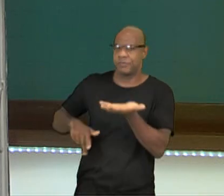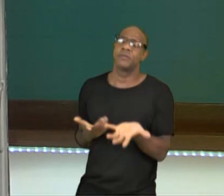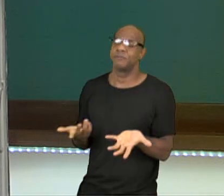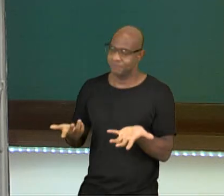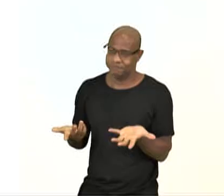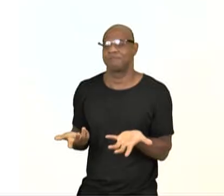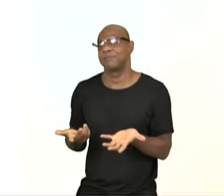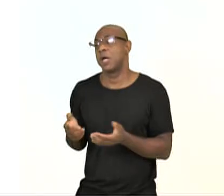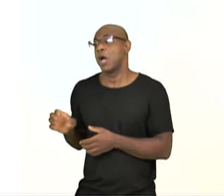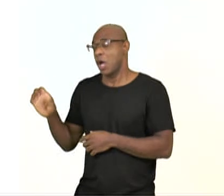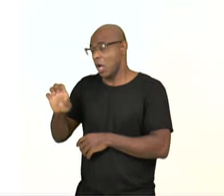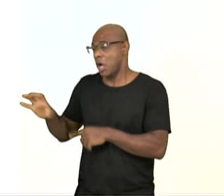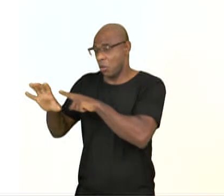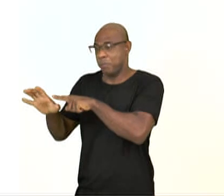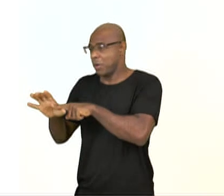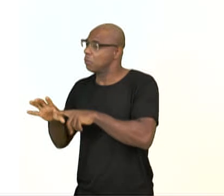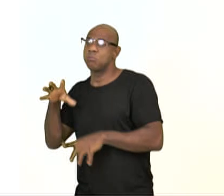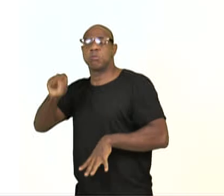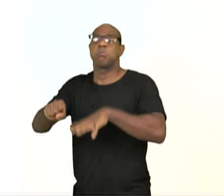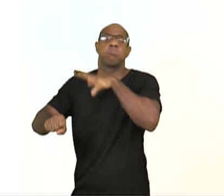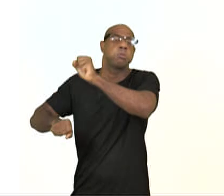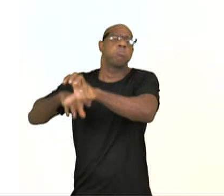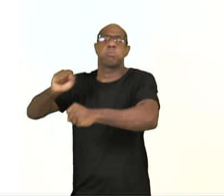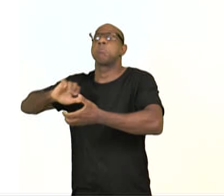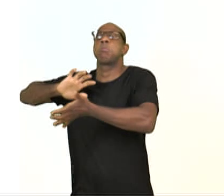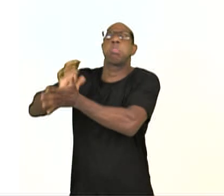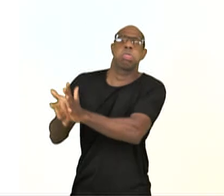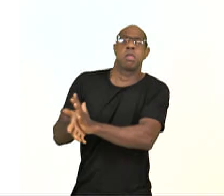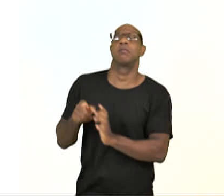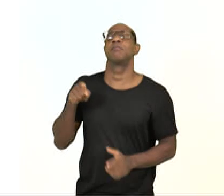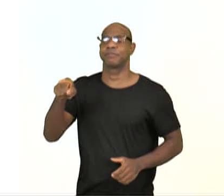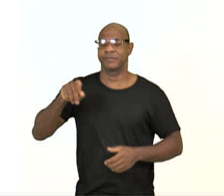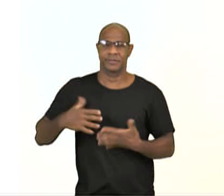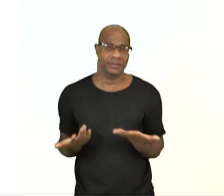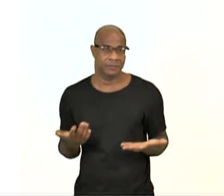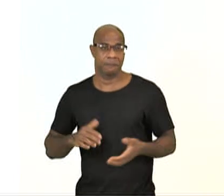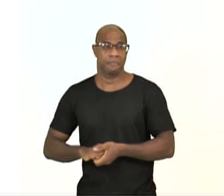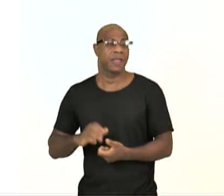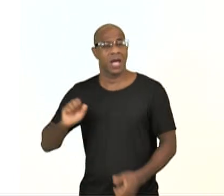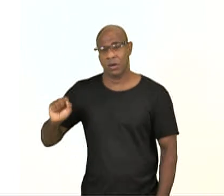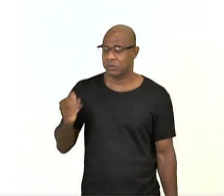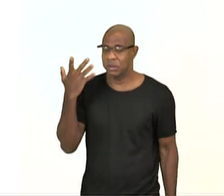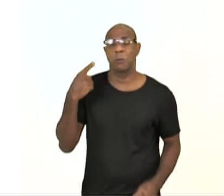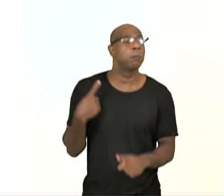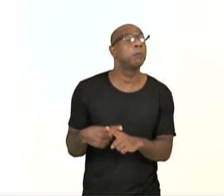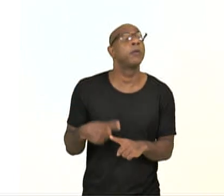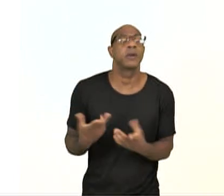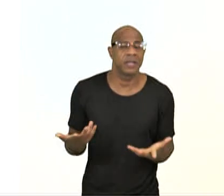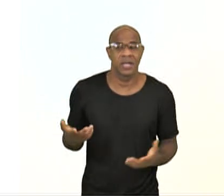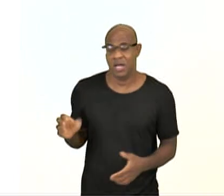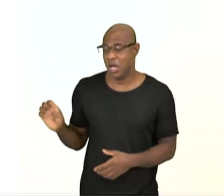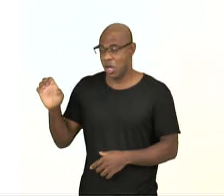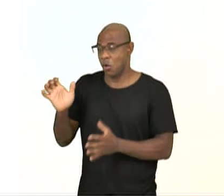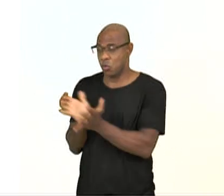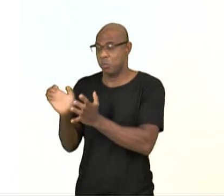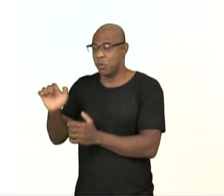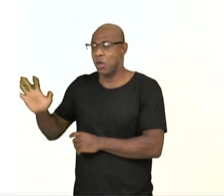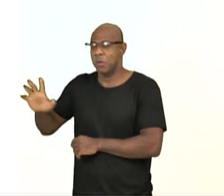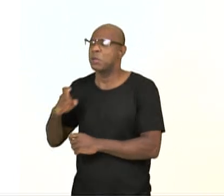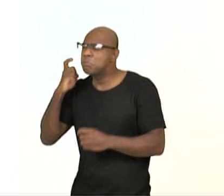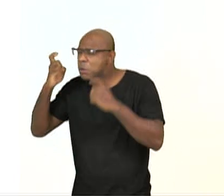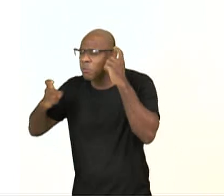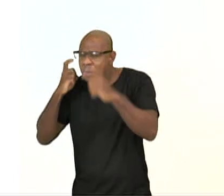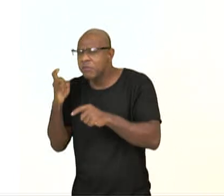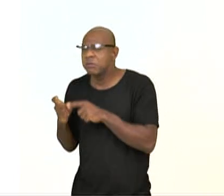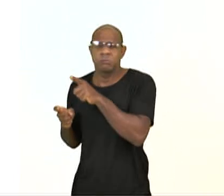de poder foram desencadeados no interior desses países. Então, aconteceram ali. Por quê? Porque os europeus não se